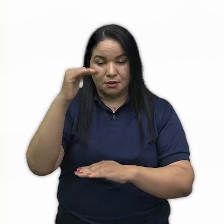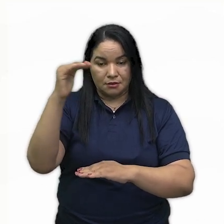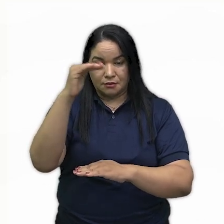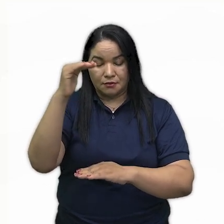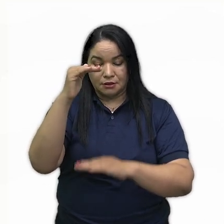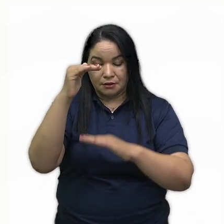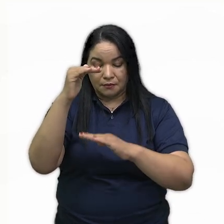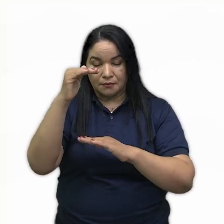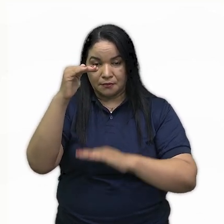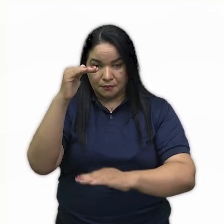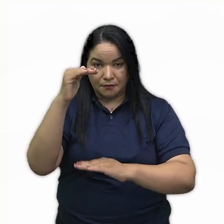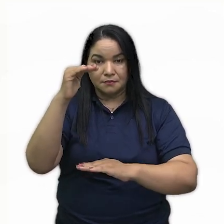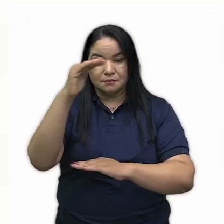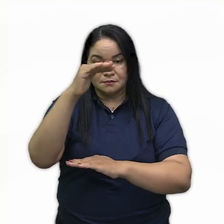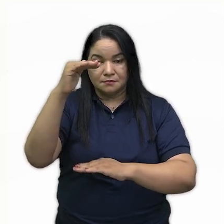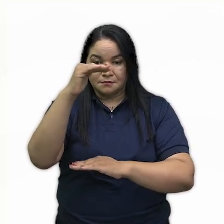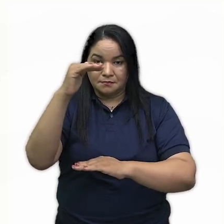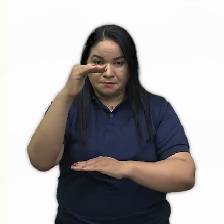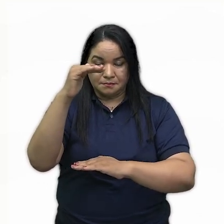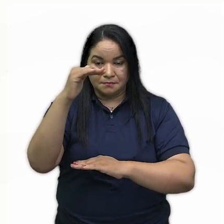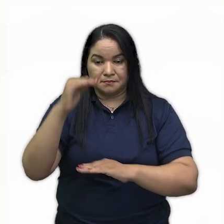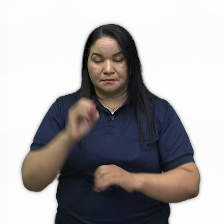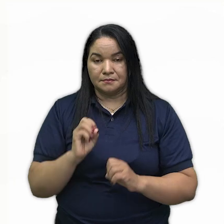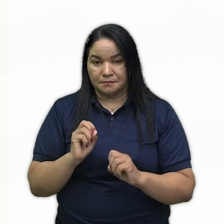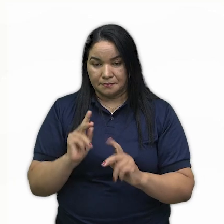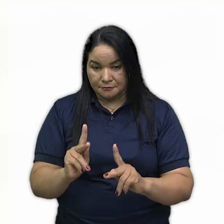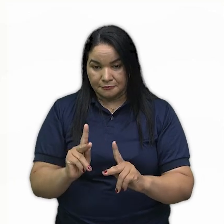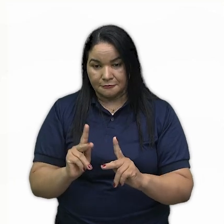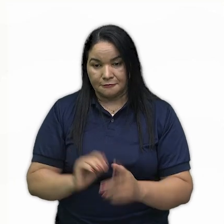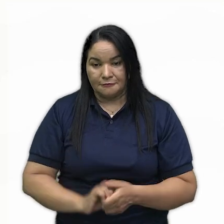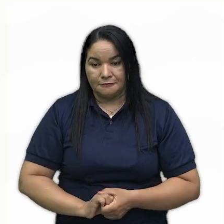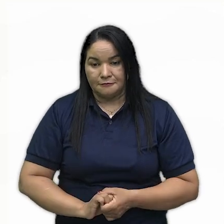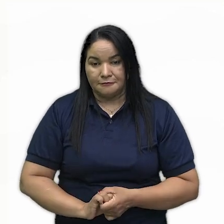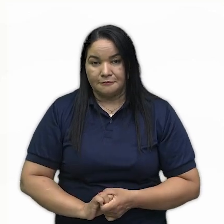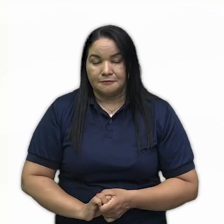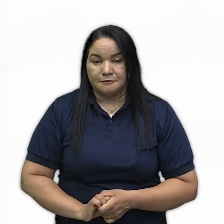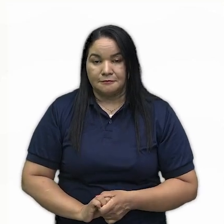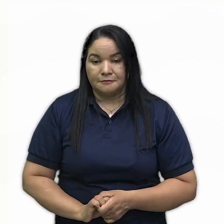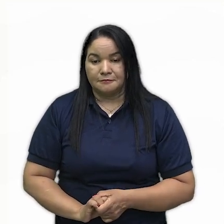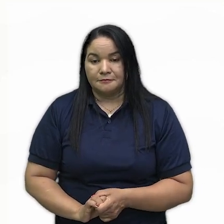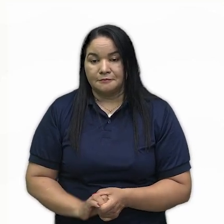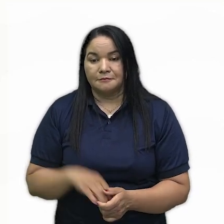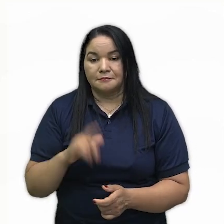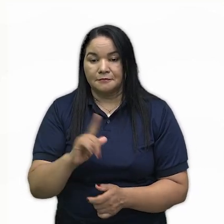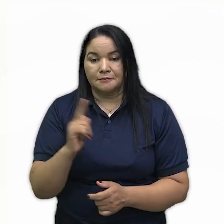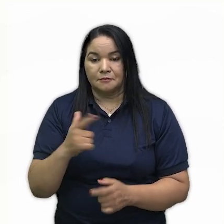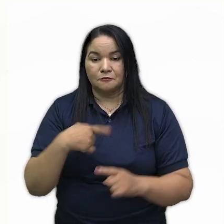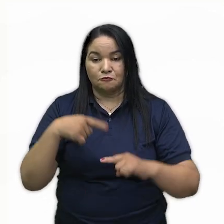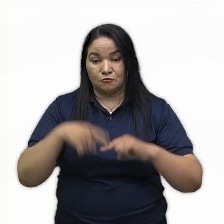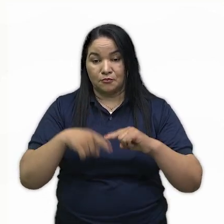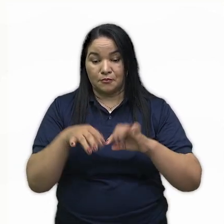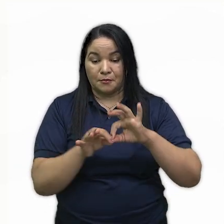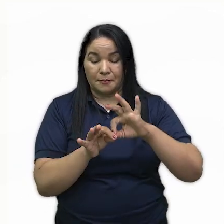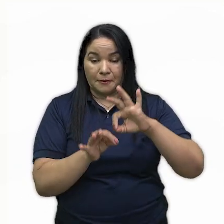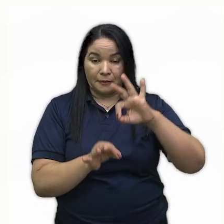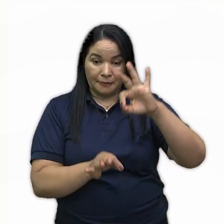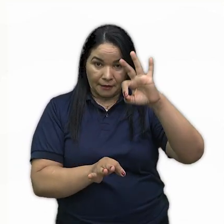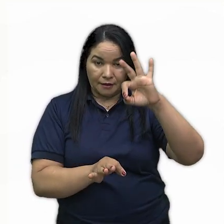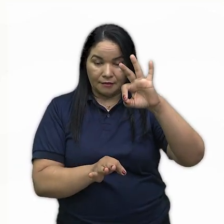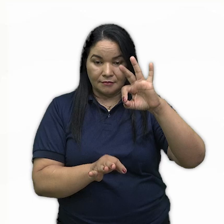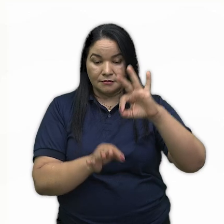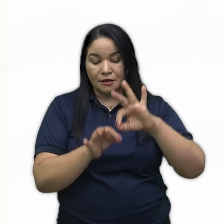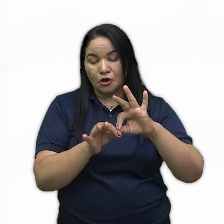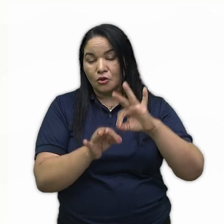e inferior do cilindro, aquela de cima e a de baixo. Próximo elemento, a altura.